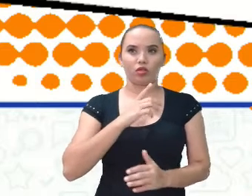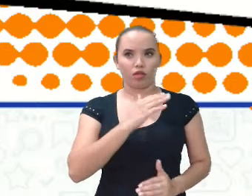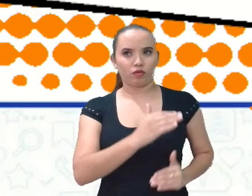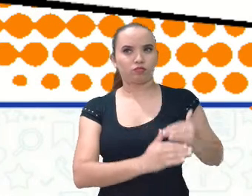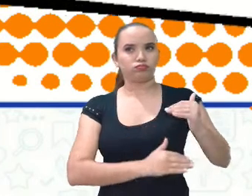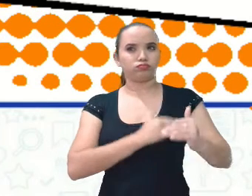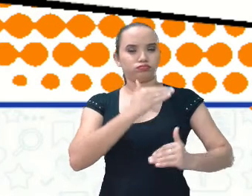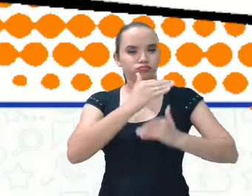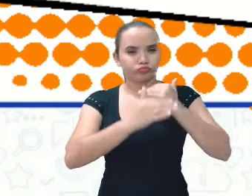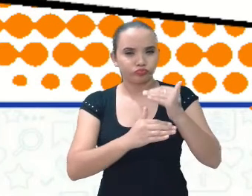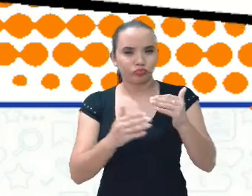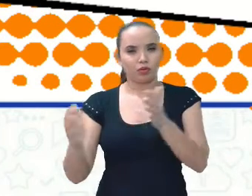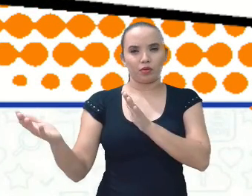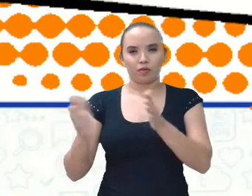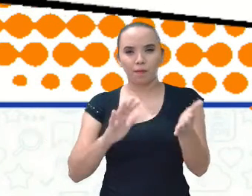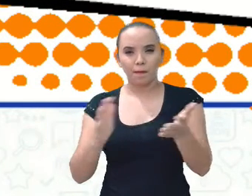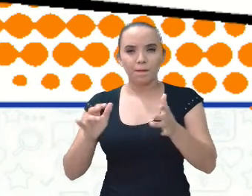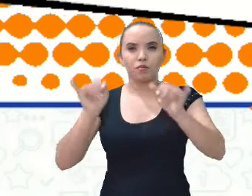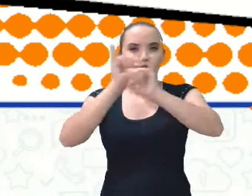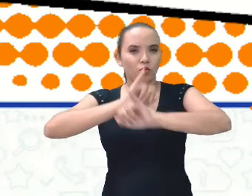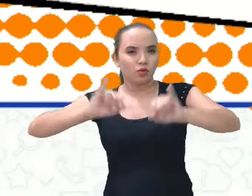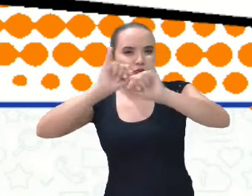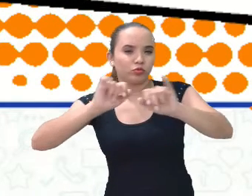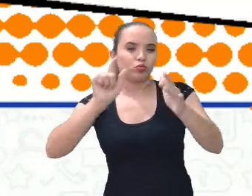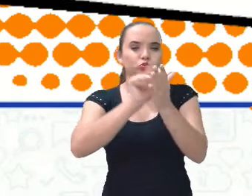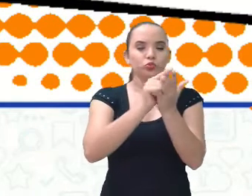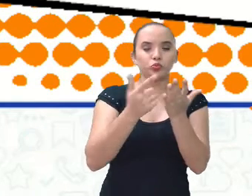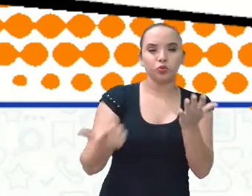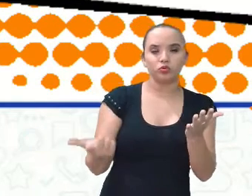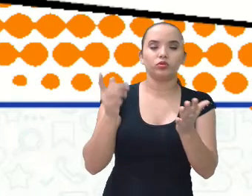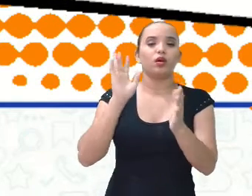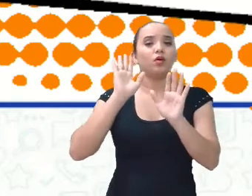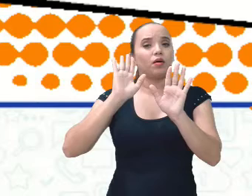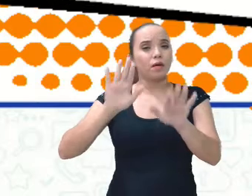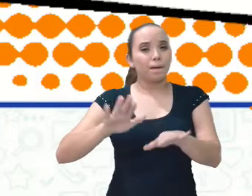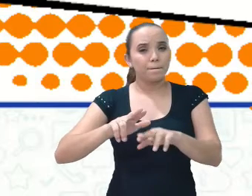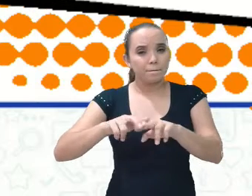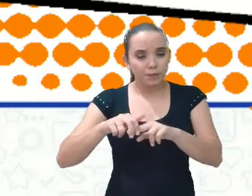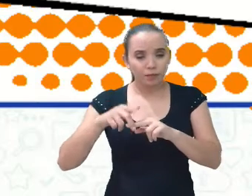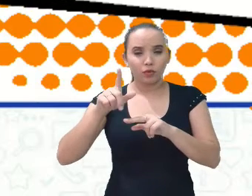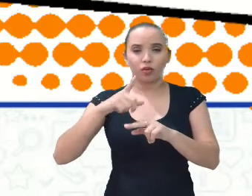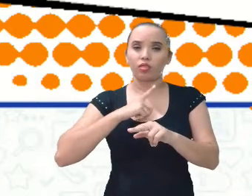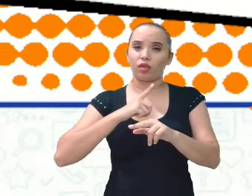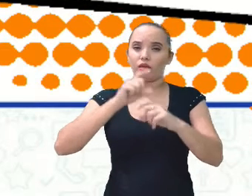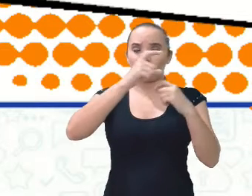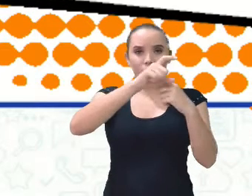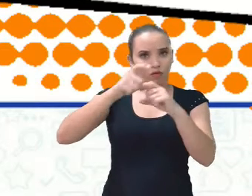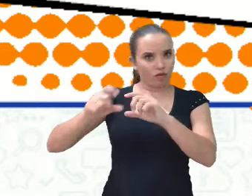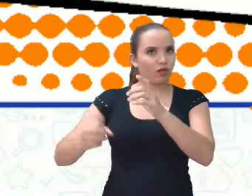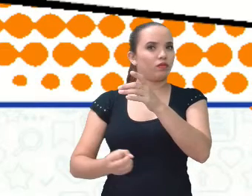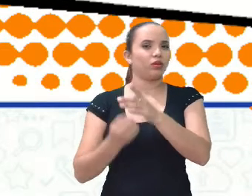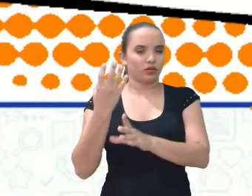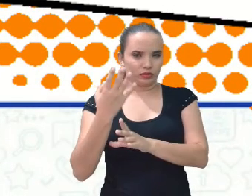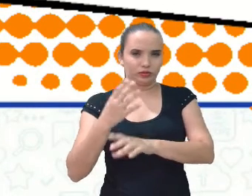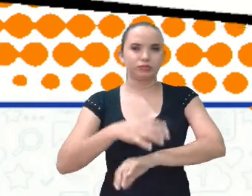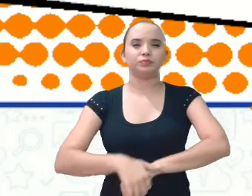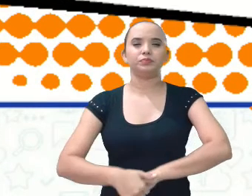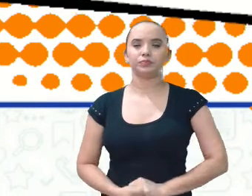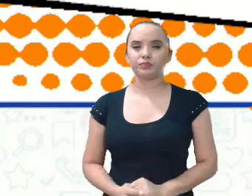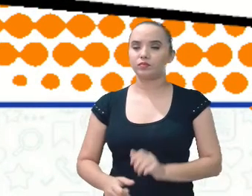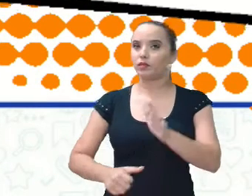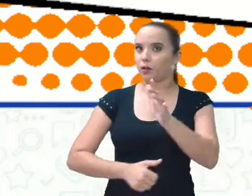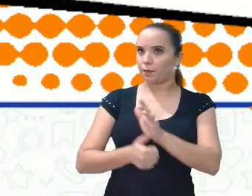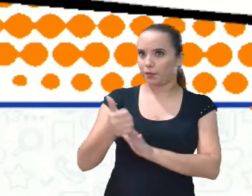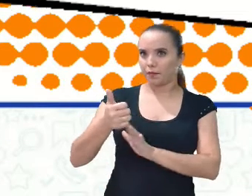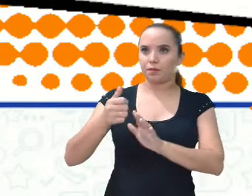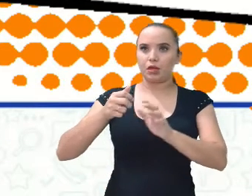desenvolvendo mais a imprensa, né? O jornal, e foi criada a primeira história em quadrinhos, né?